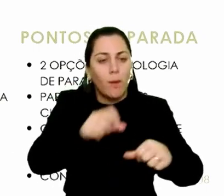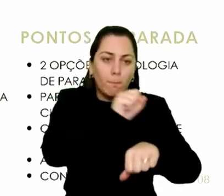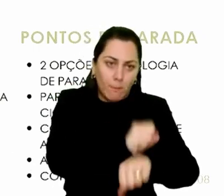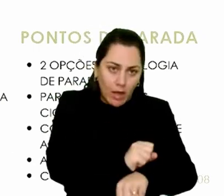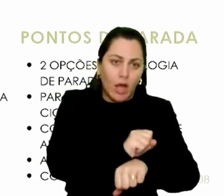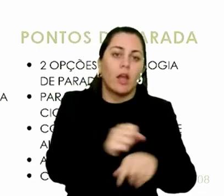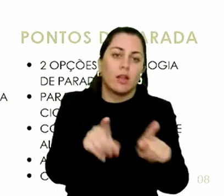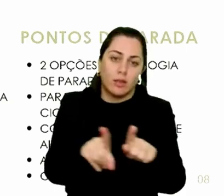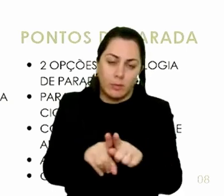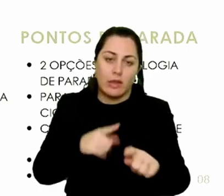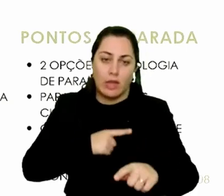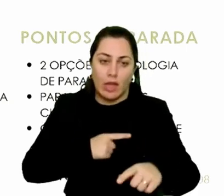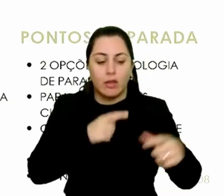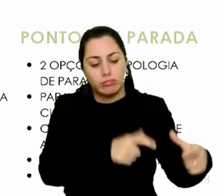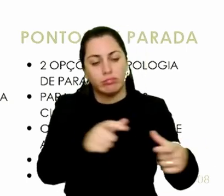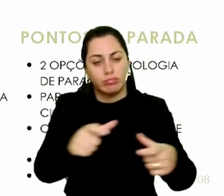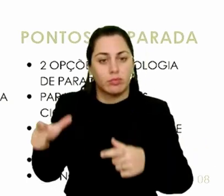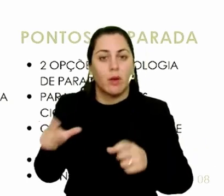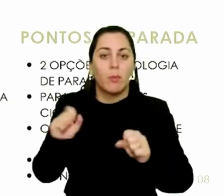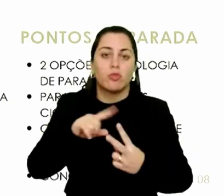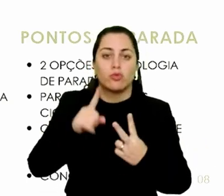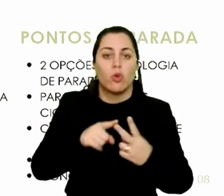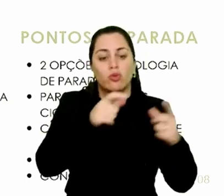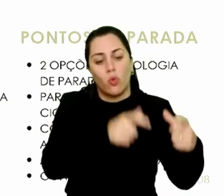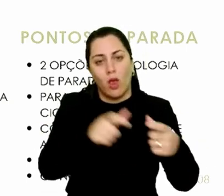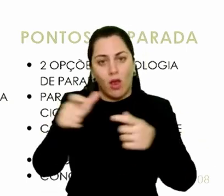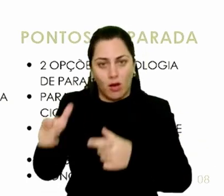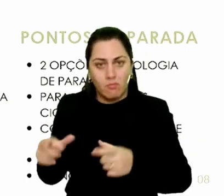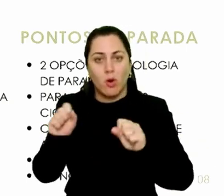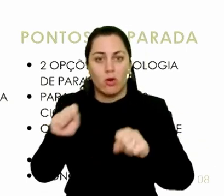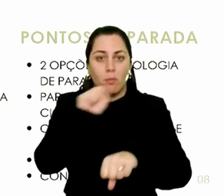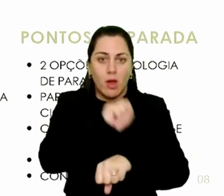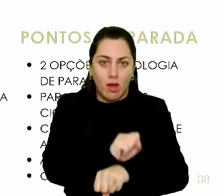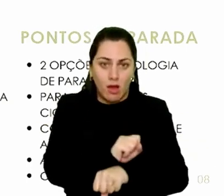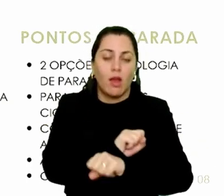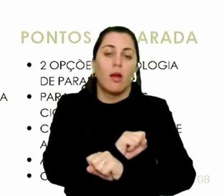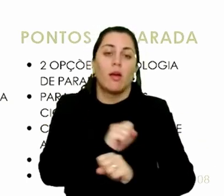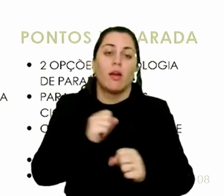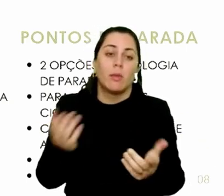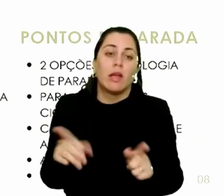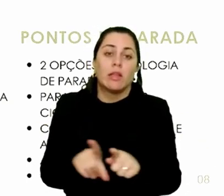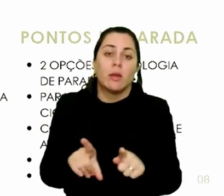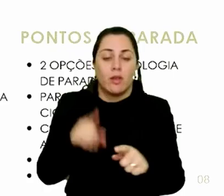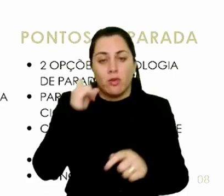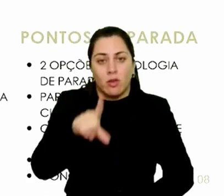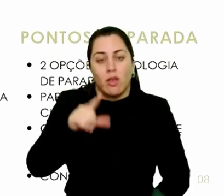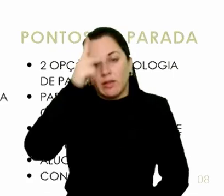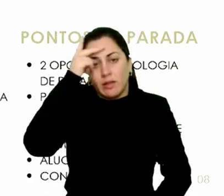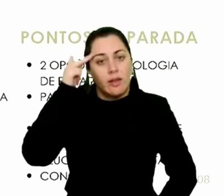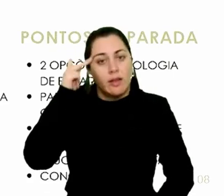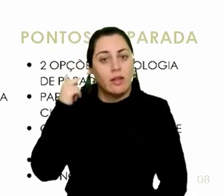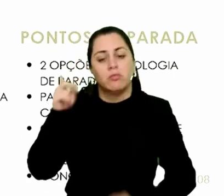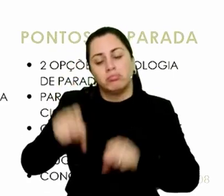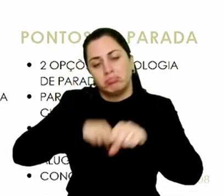do percurso, com 2 opções de pontos de parada, de forma que ele possa atender tanto as pessoas,